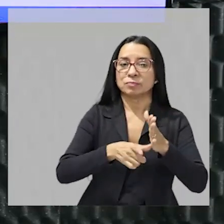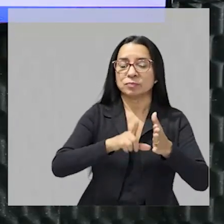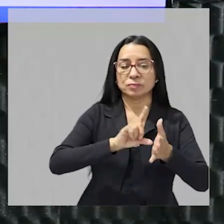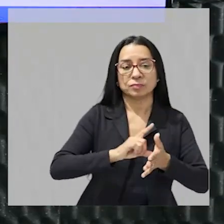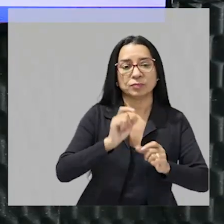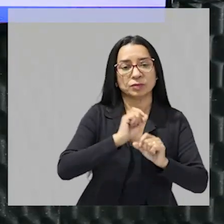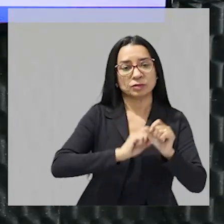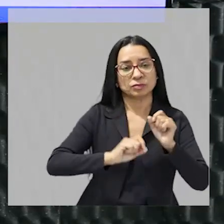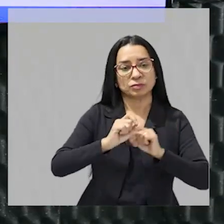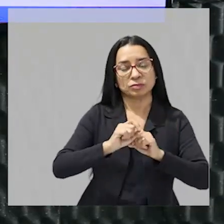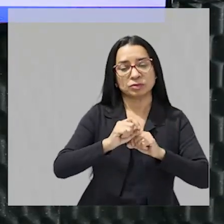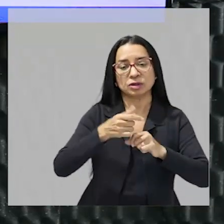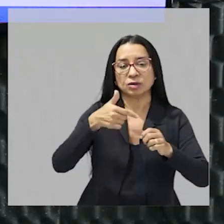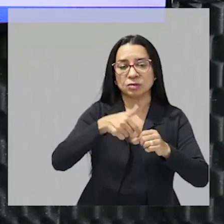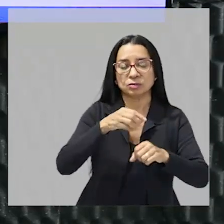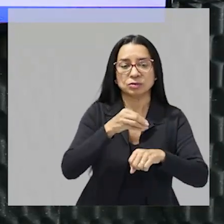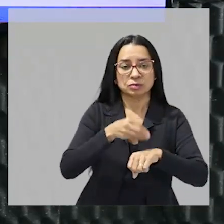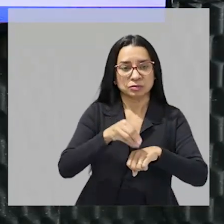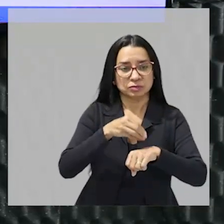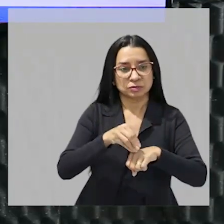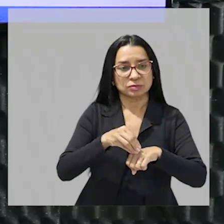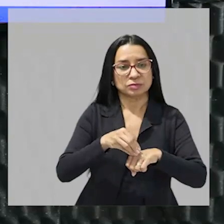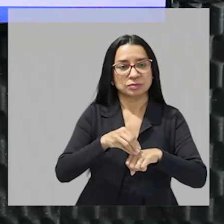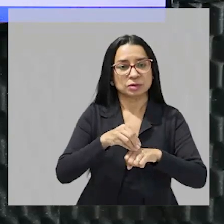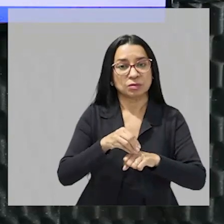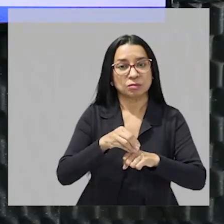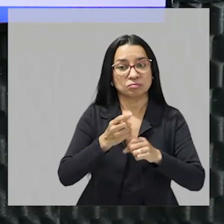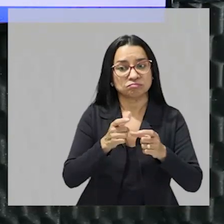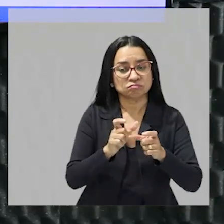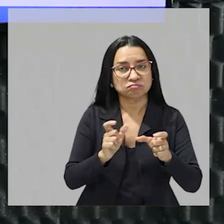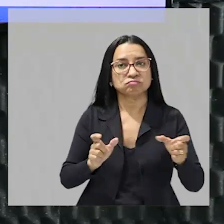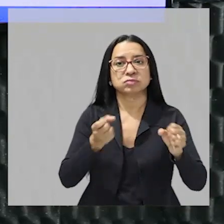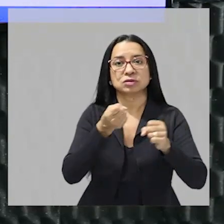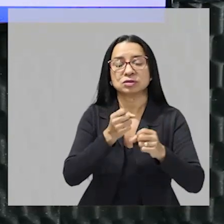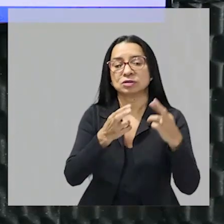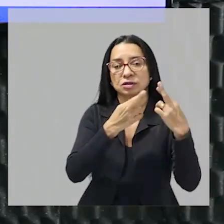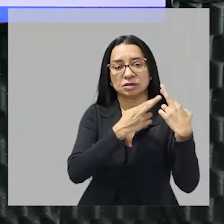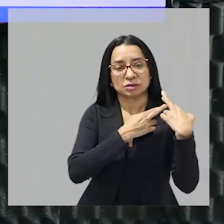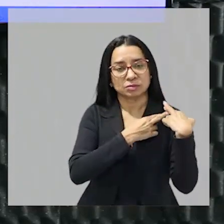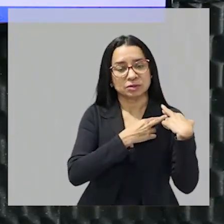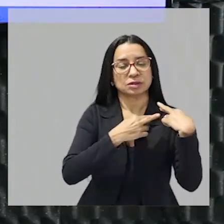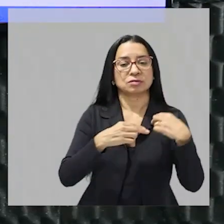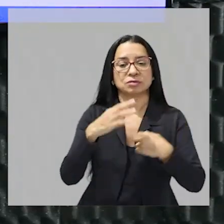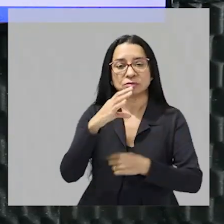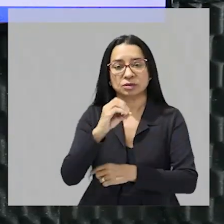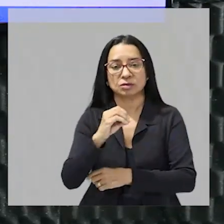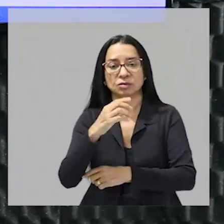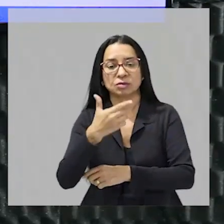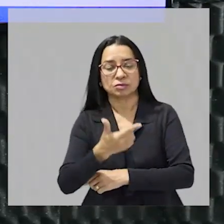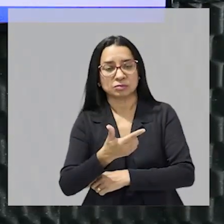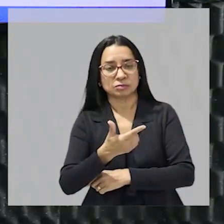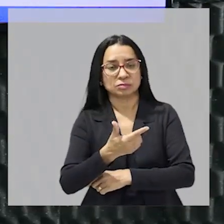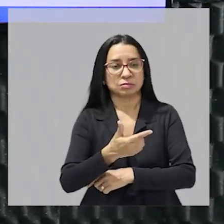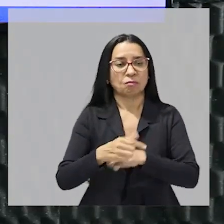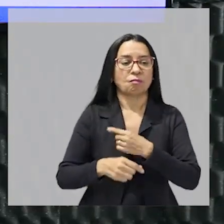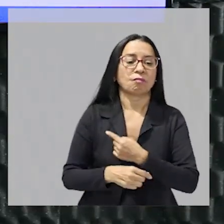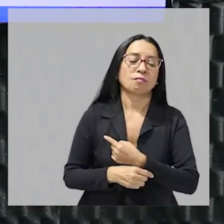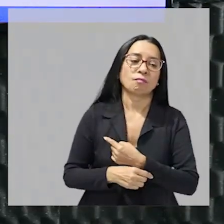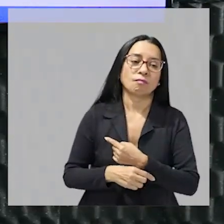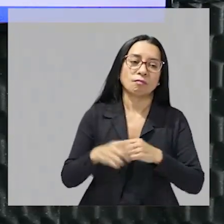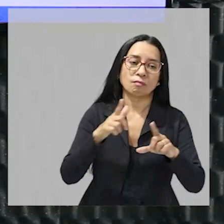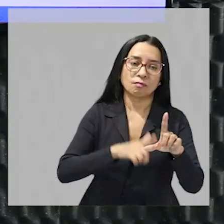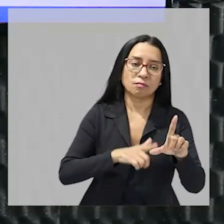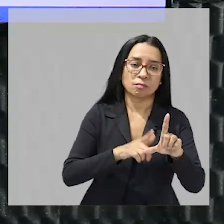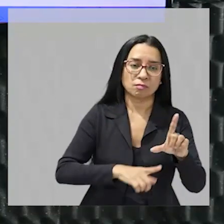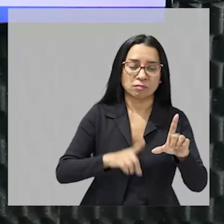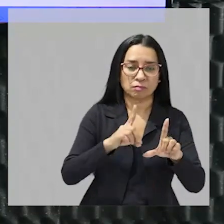combustíveis fósseis são os grandes responsáveis pela emissão de gases poluentes, como, por exemplo, o dióxido de carbono. Está errado, já foi. Letra D.